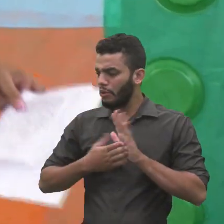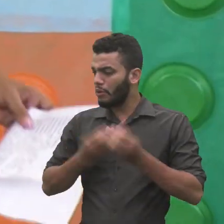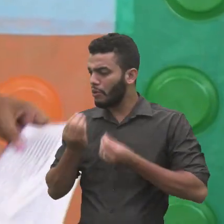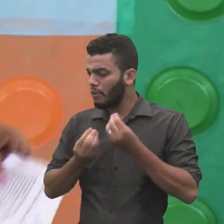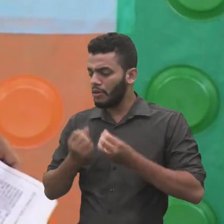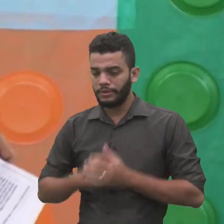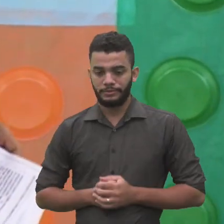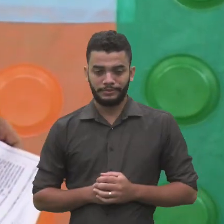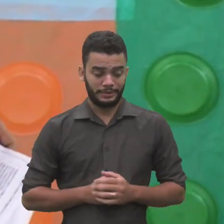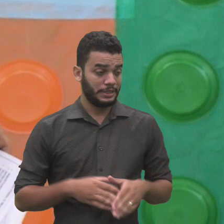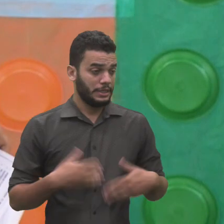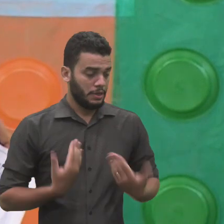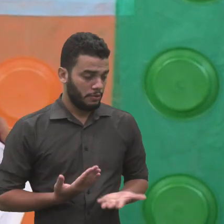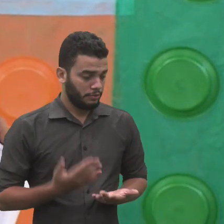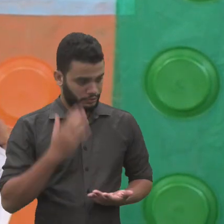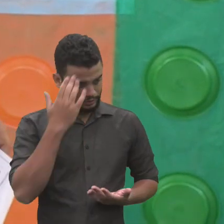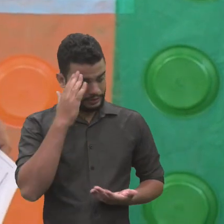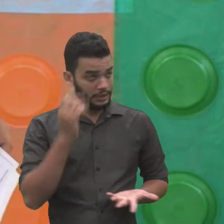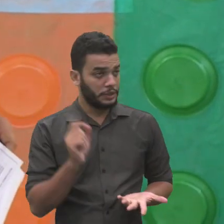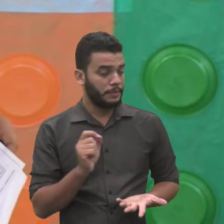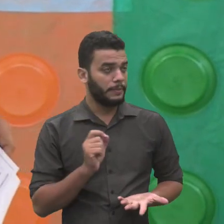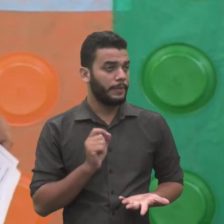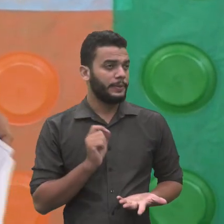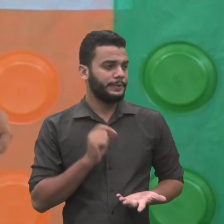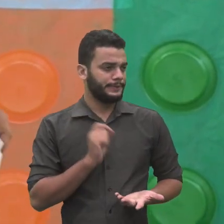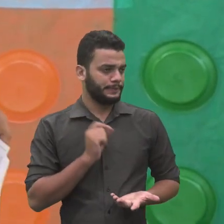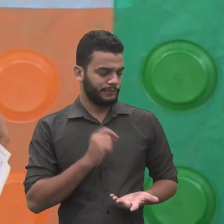Lorena? Que alcança nossos sonhos.